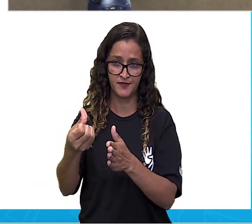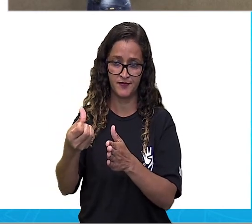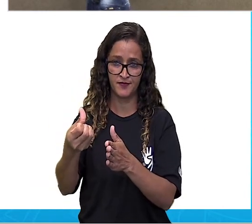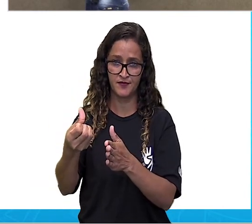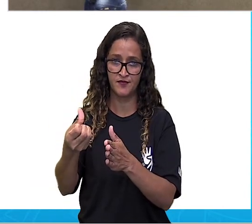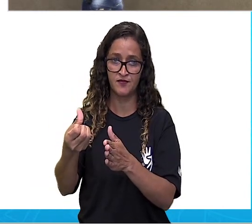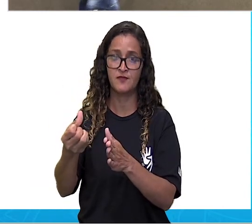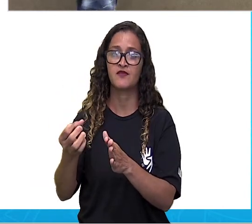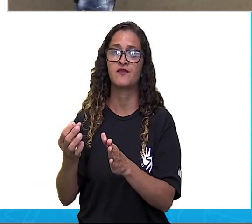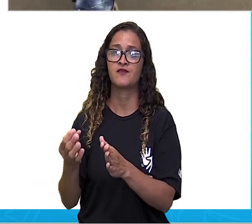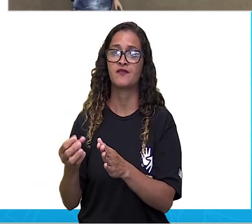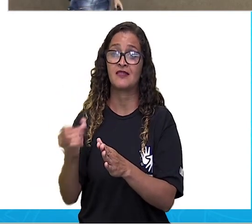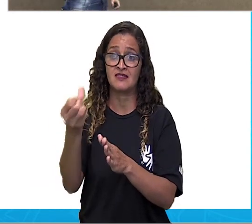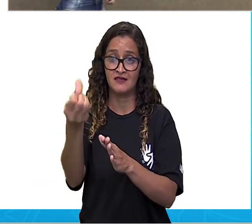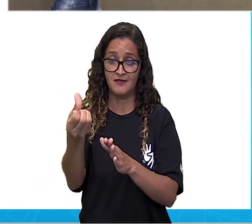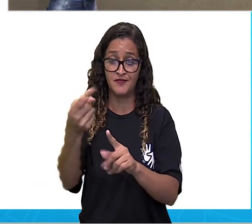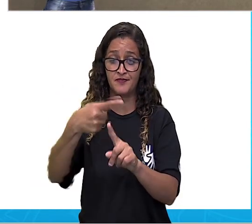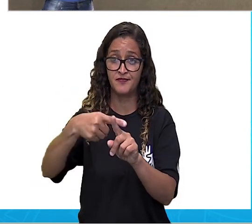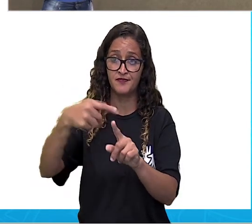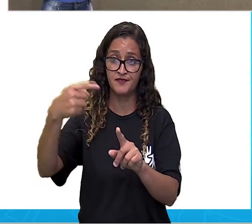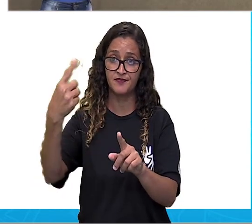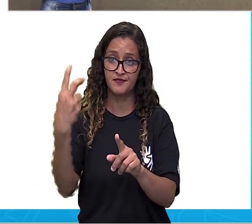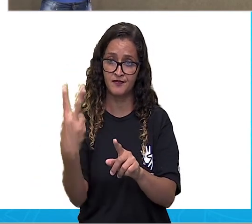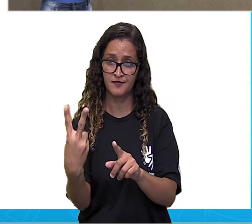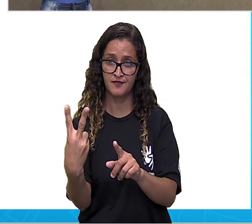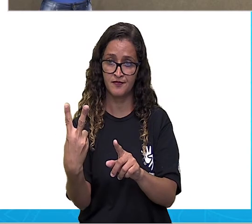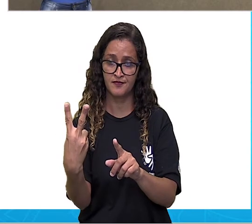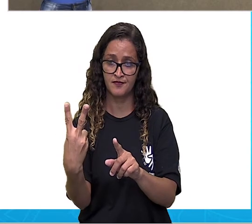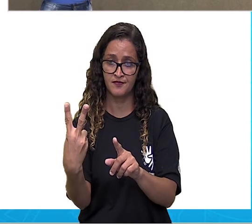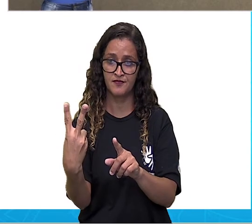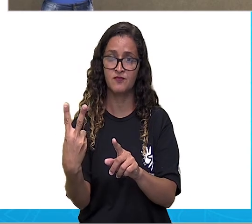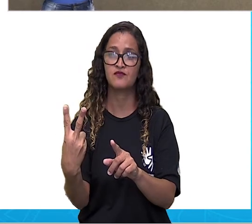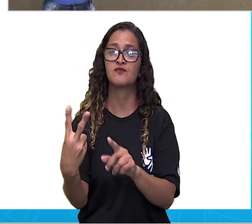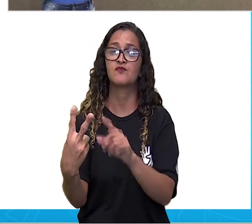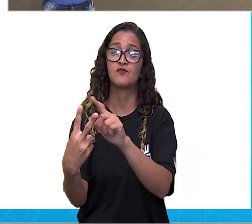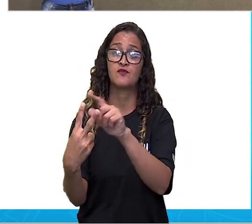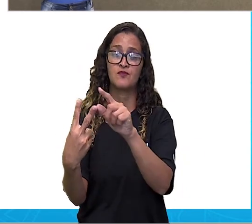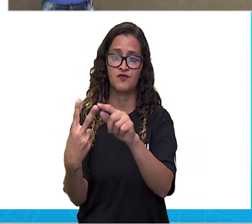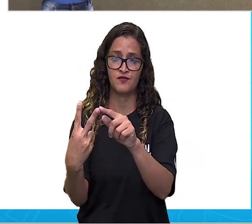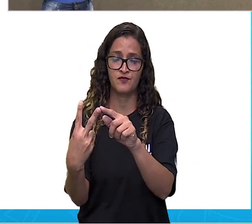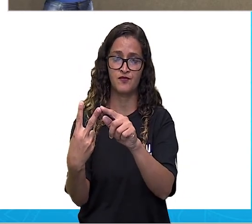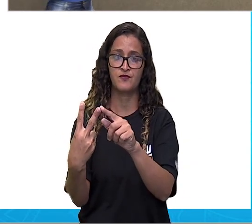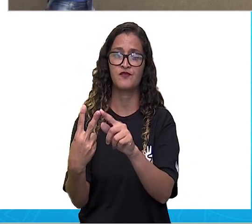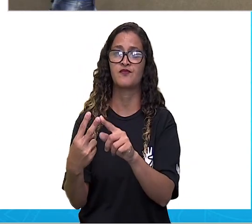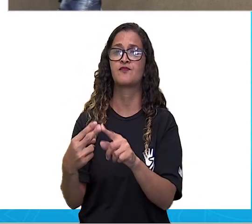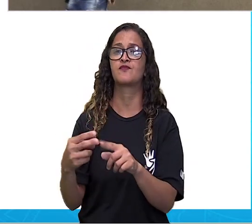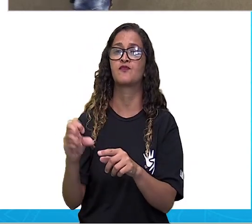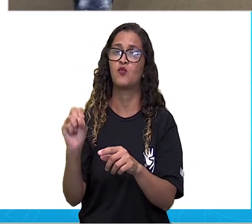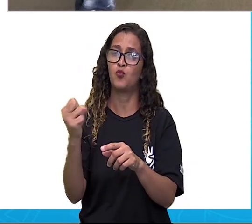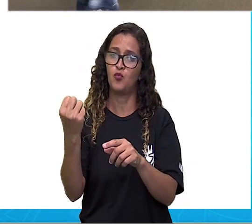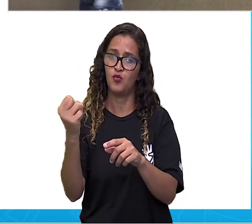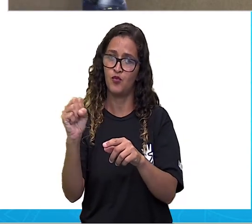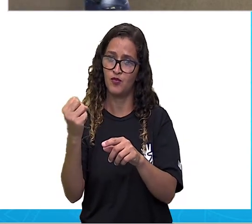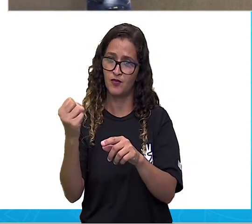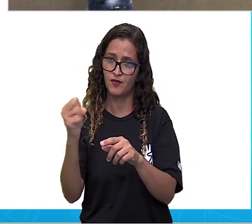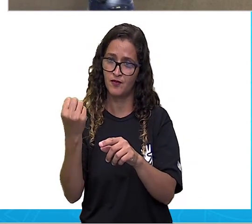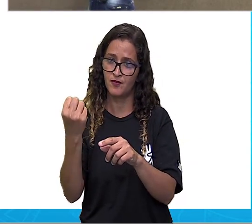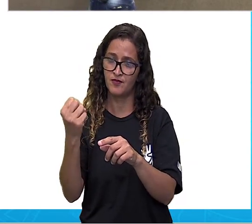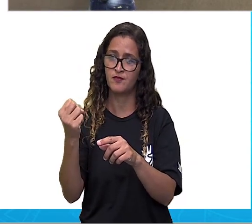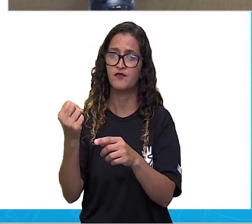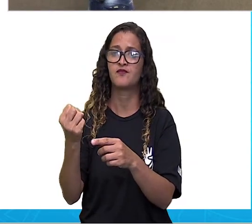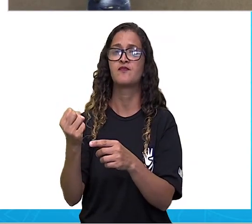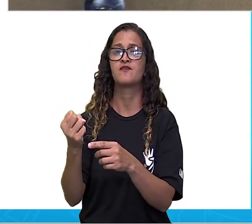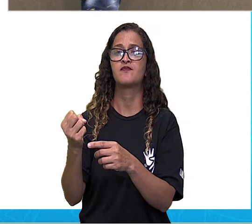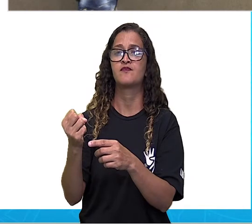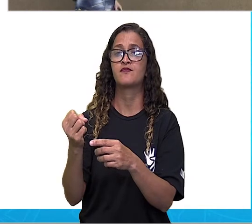E 6 com mais 2? 6, 7, 8. Então, aqui vai ficar